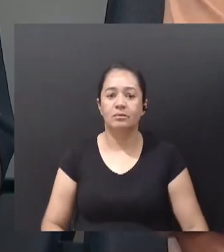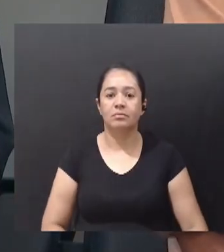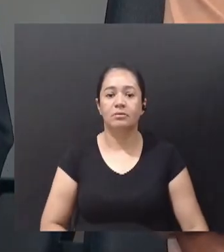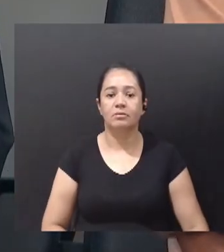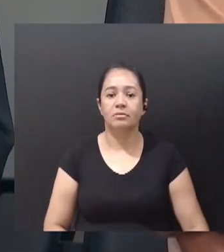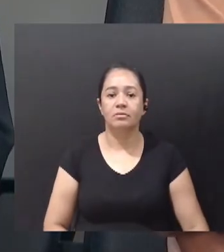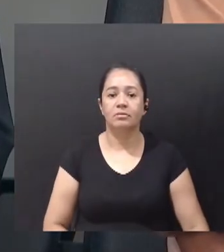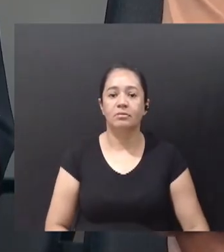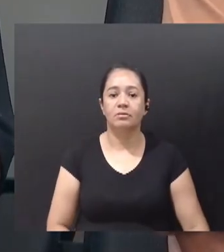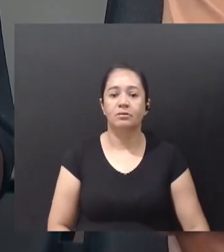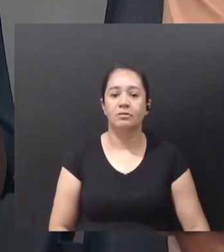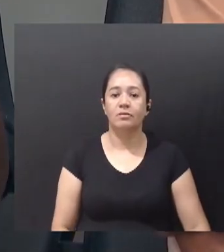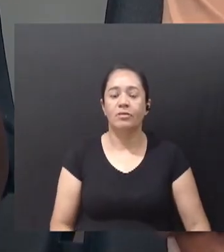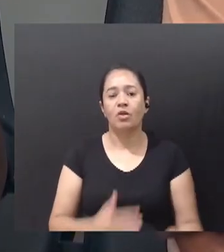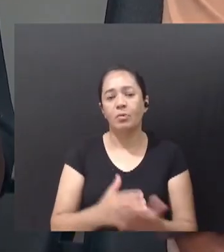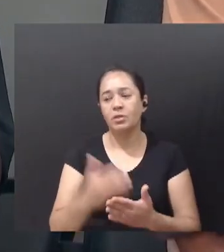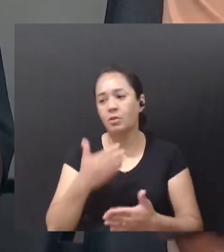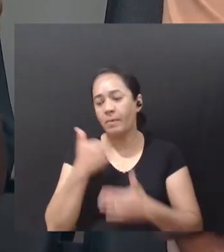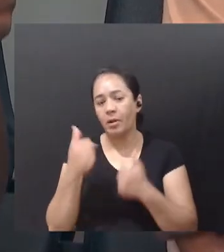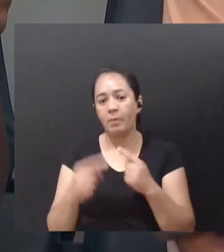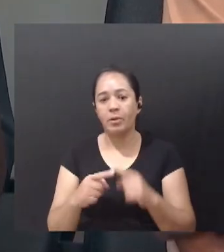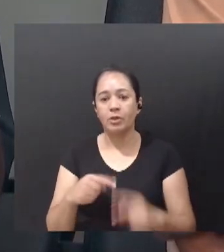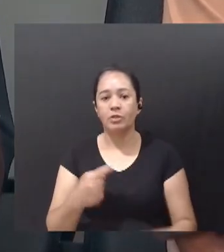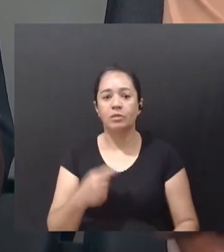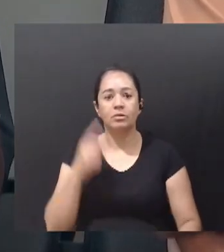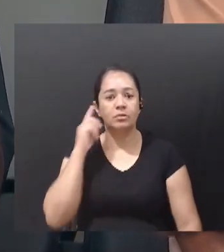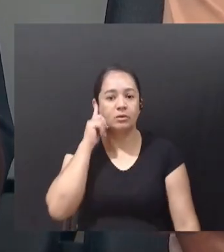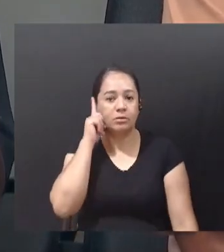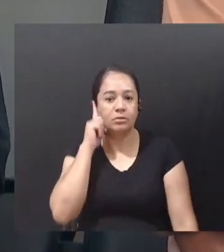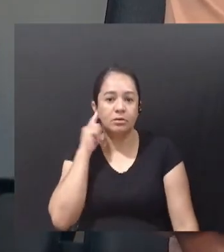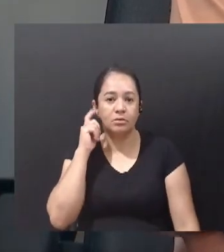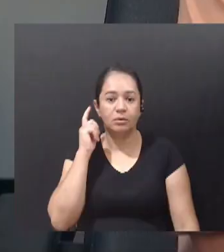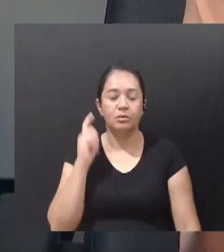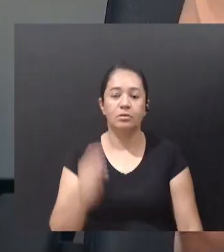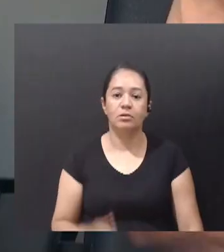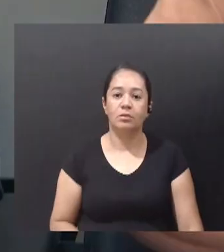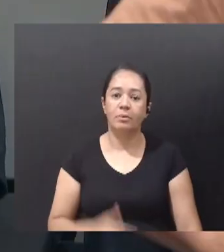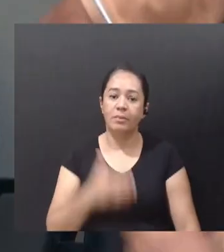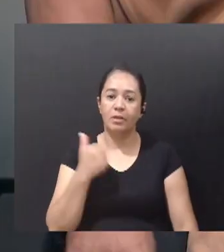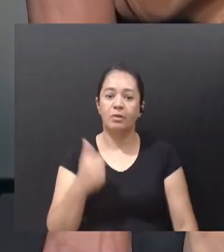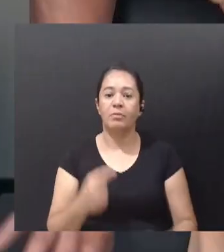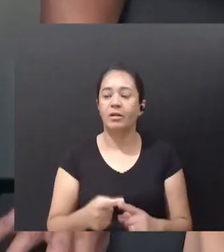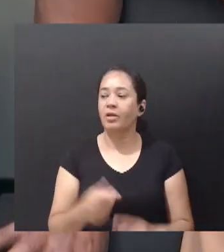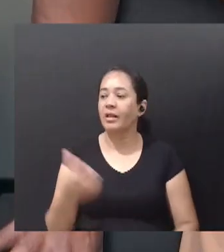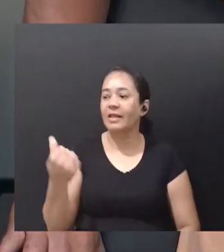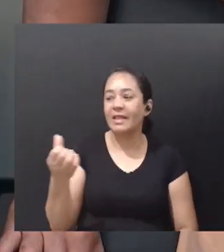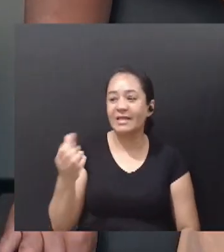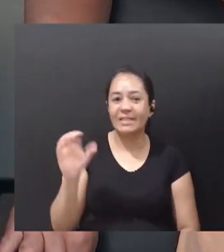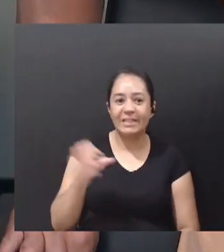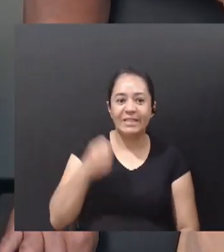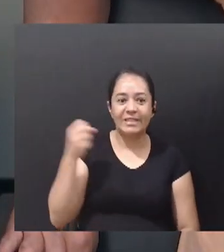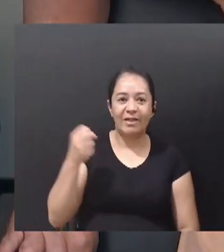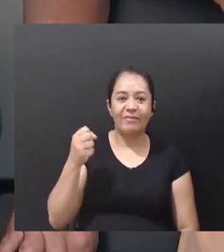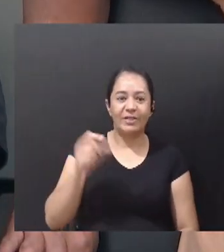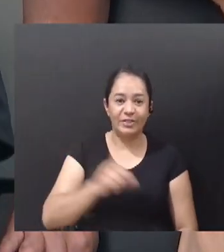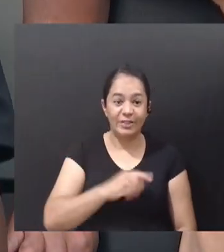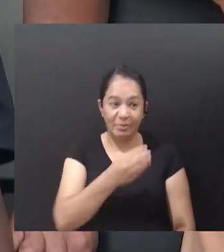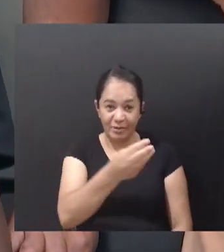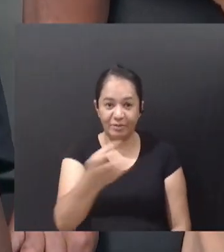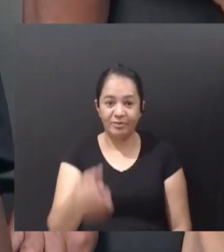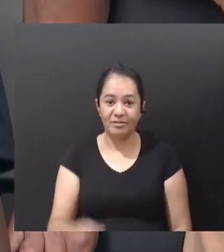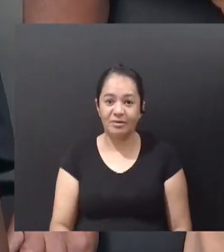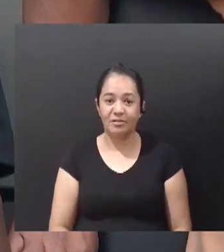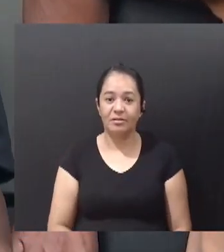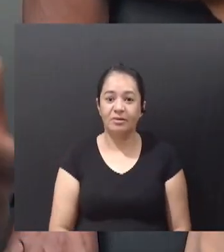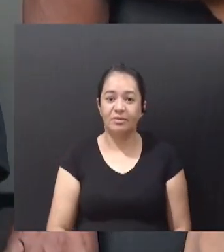aí os caras, tem meia dúzia de cerveja para vocês ali no final da festa ali. Aí depois começou a melhorar mais um pouquinho, que aí começou a aparecer uns lanches, né,